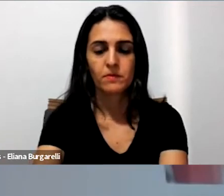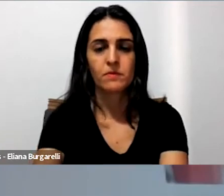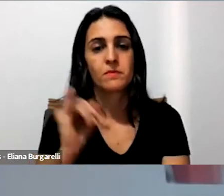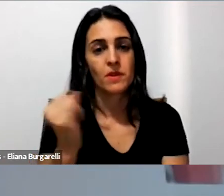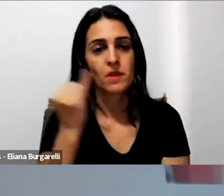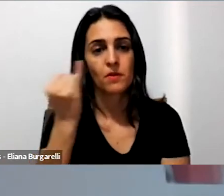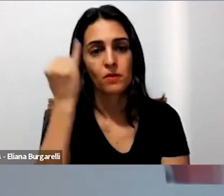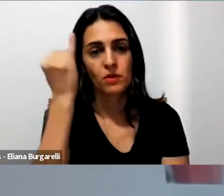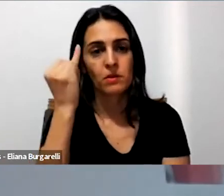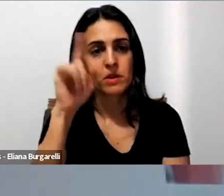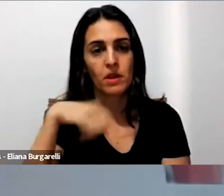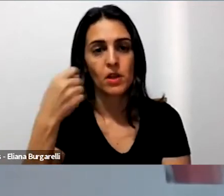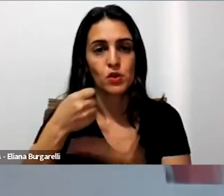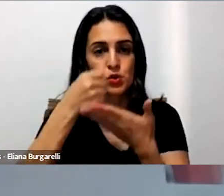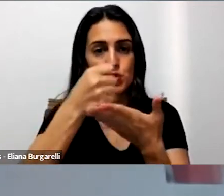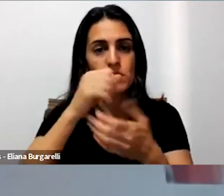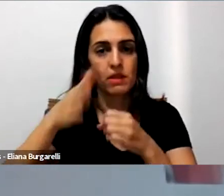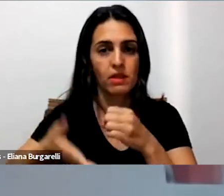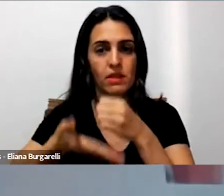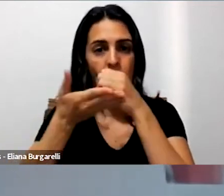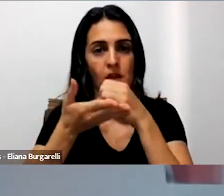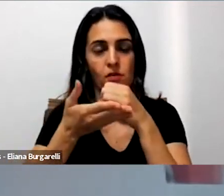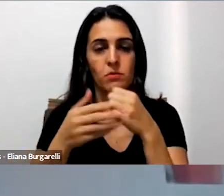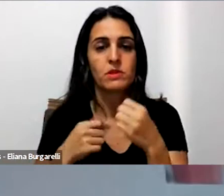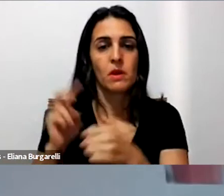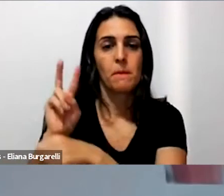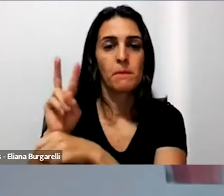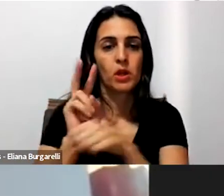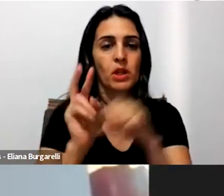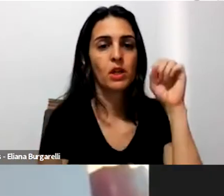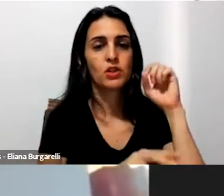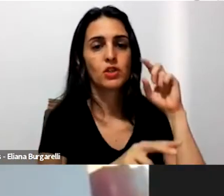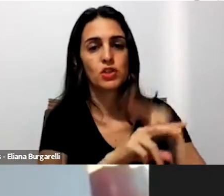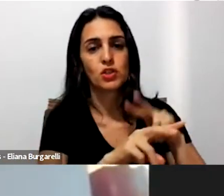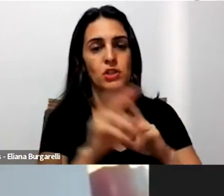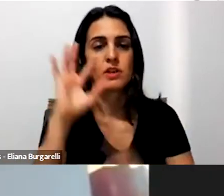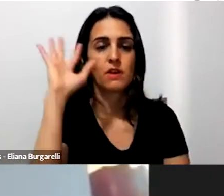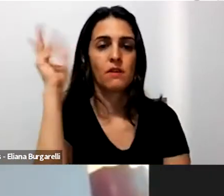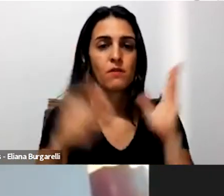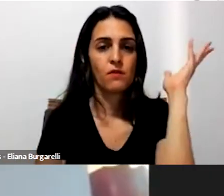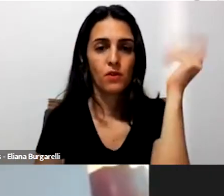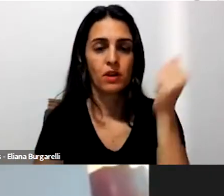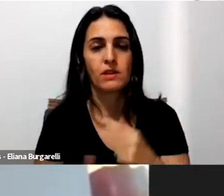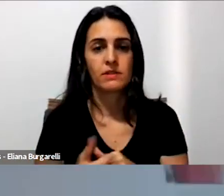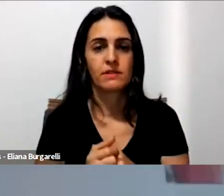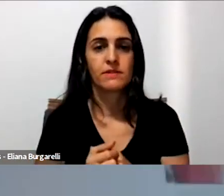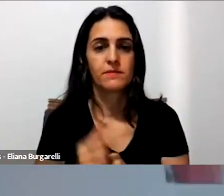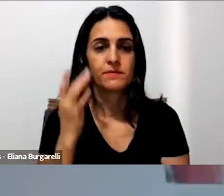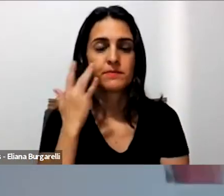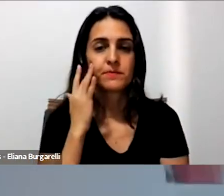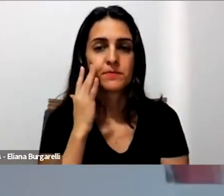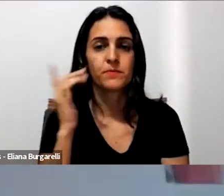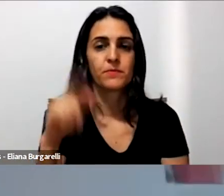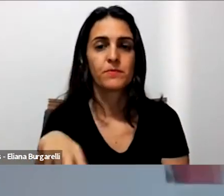que seja sustentável, que não vá contra a floresta, mas que possa atender aos anseios da floresta, ao mesmo tempo respeitar